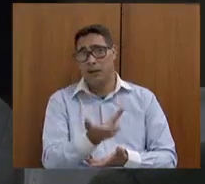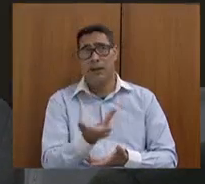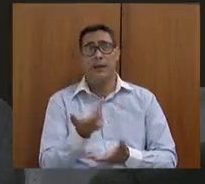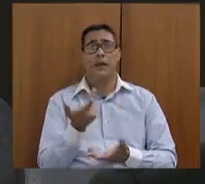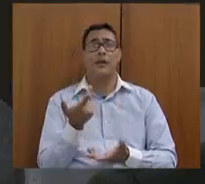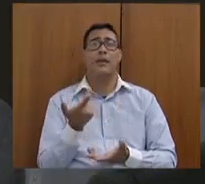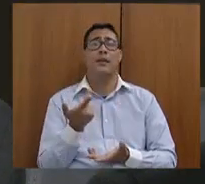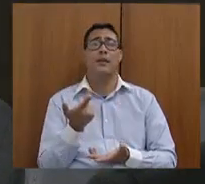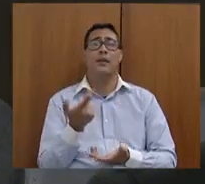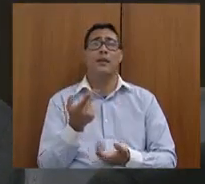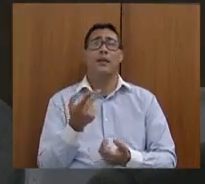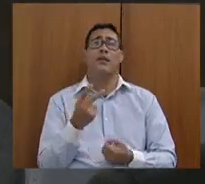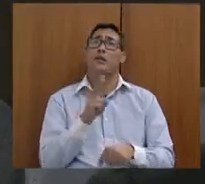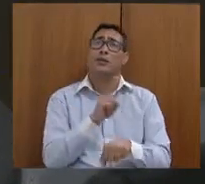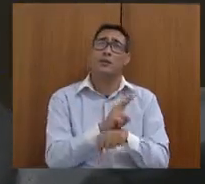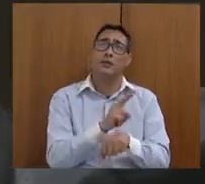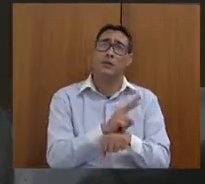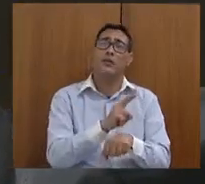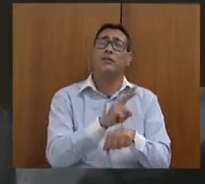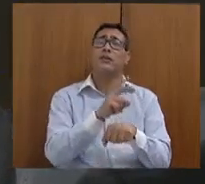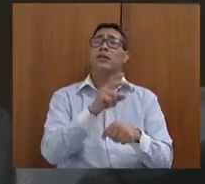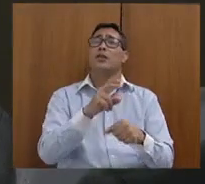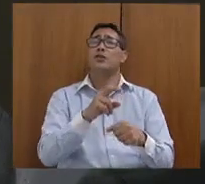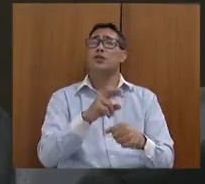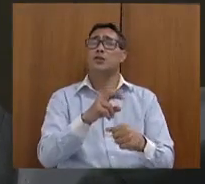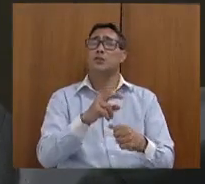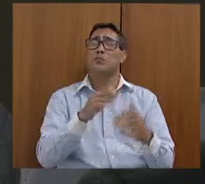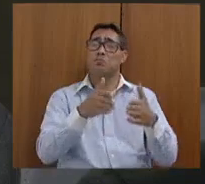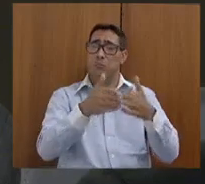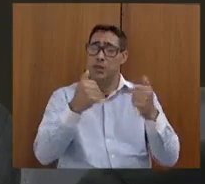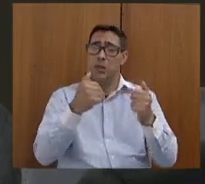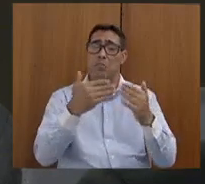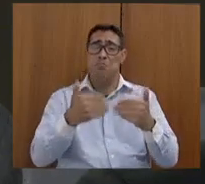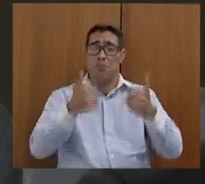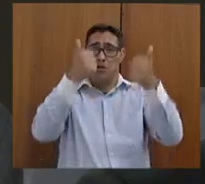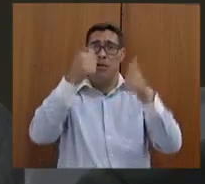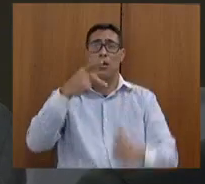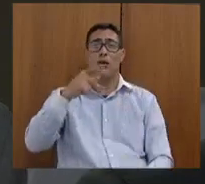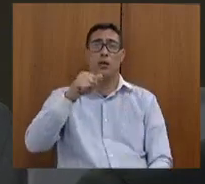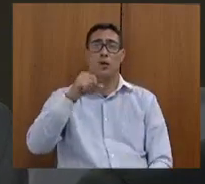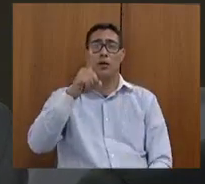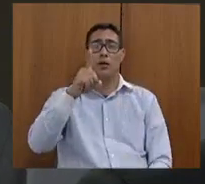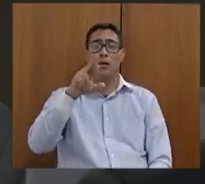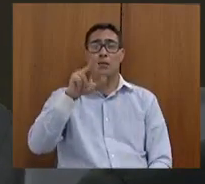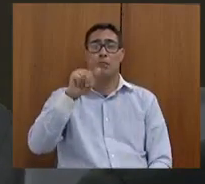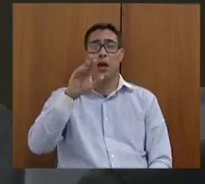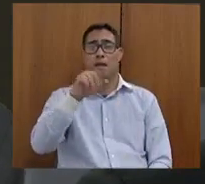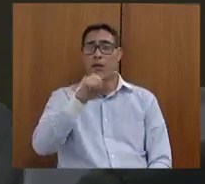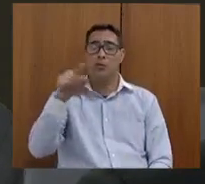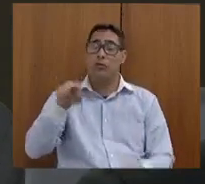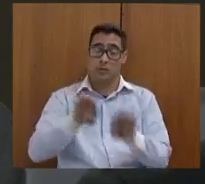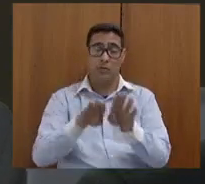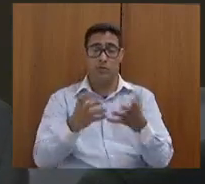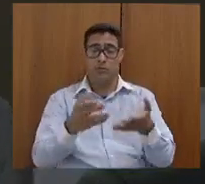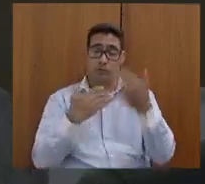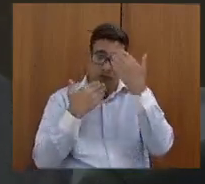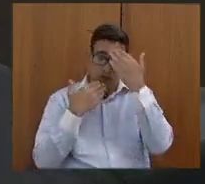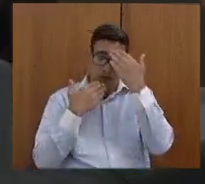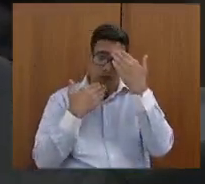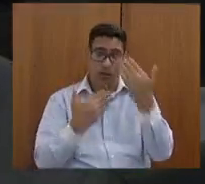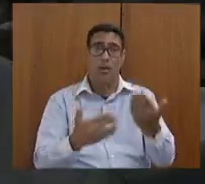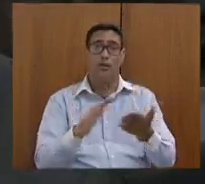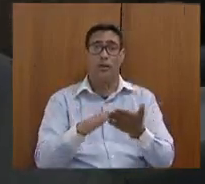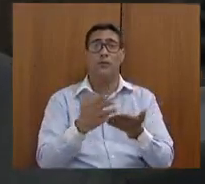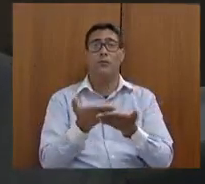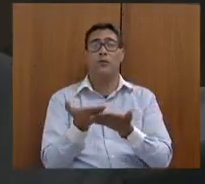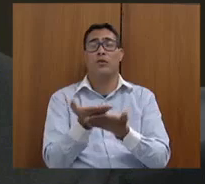reforço de padrão eu não poderia deixar de agradecer em público secretário um atendimento